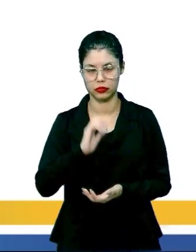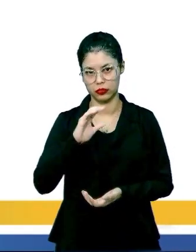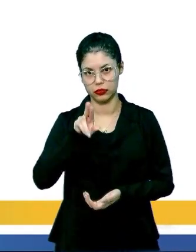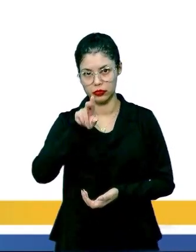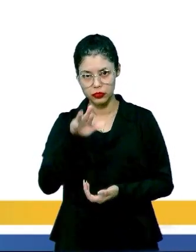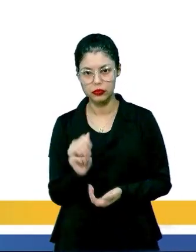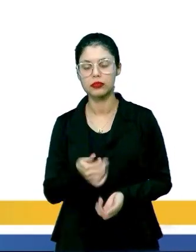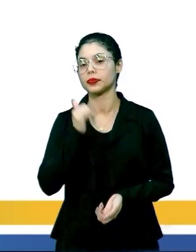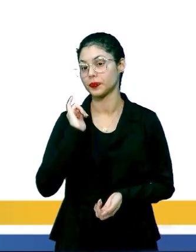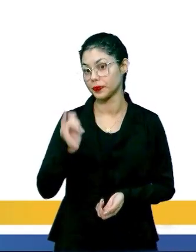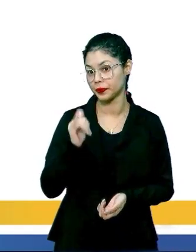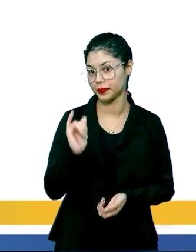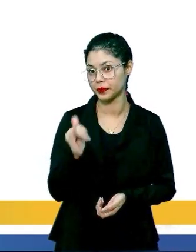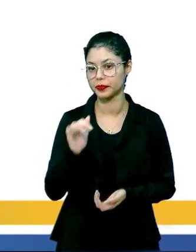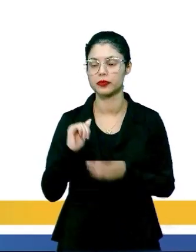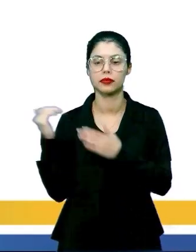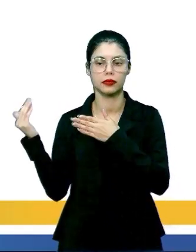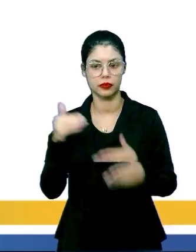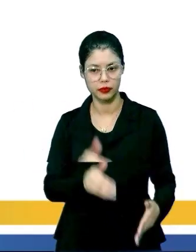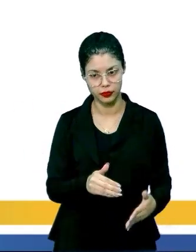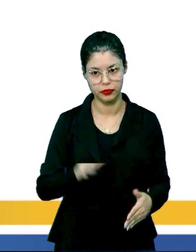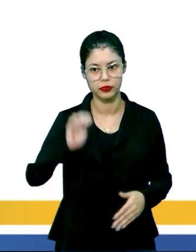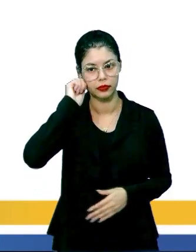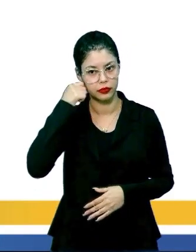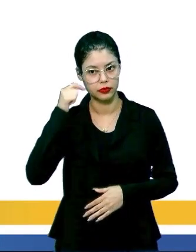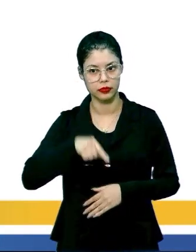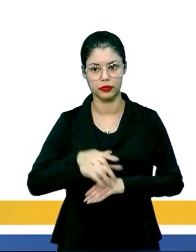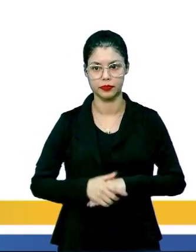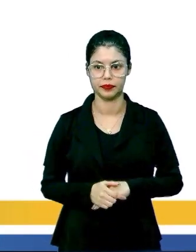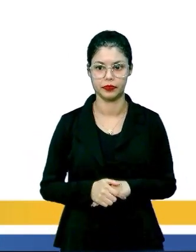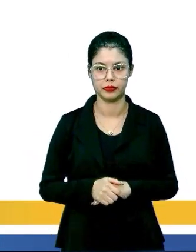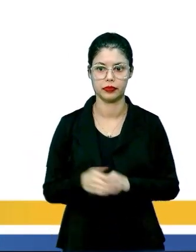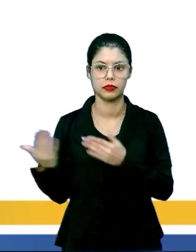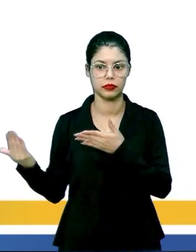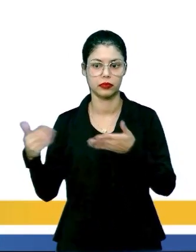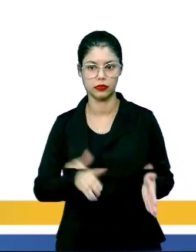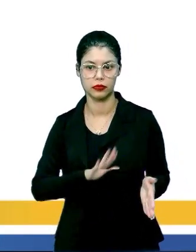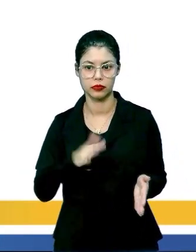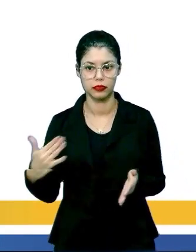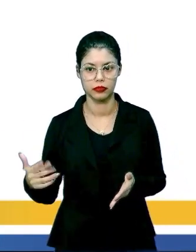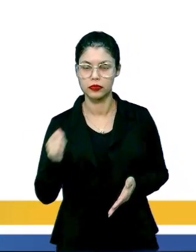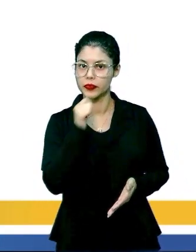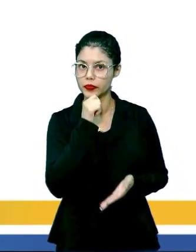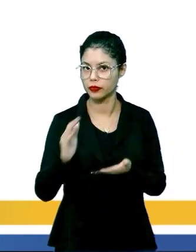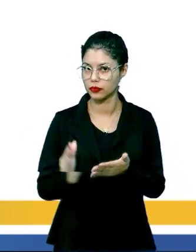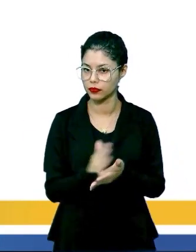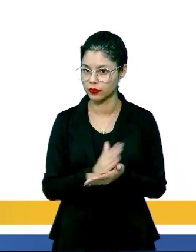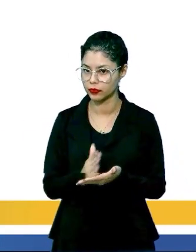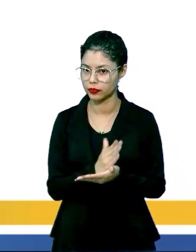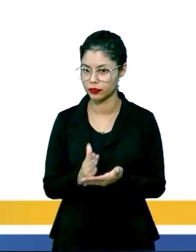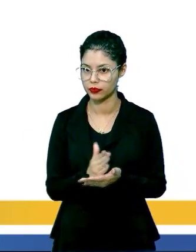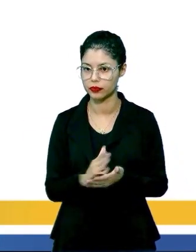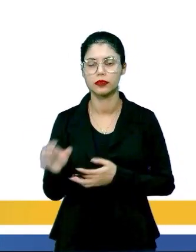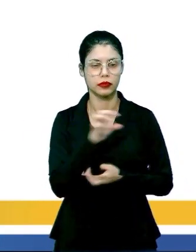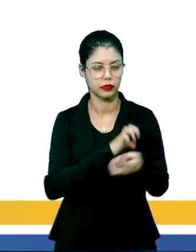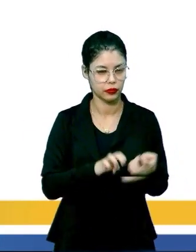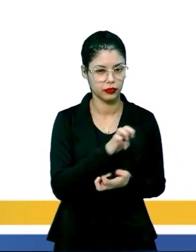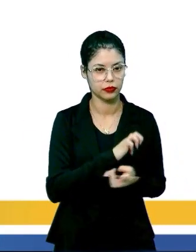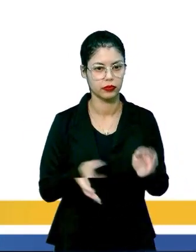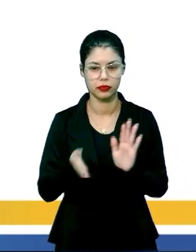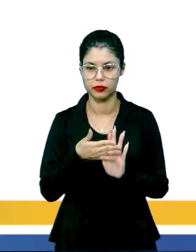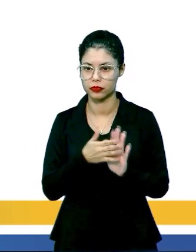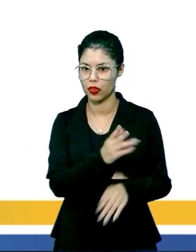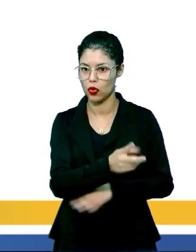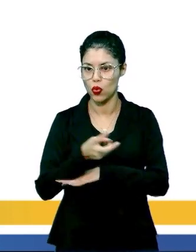da Cunha vai narrar, né, a chegada desse negro aqui. Quando ele chega aqui, ele também promove algumas revoltas